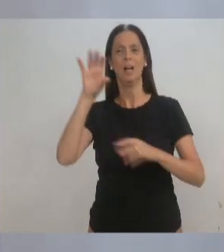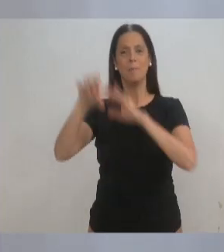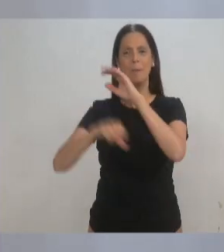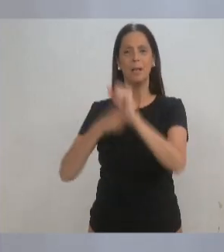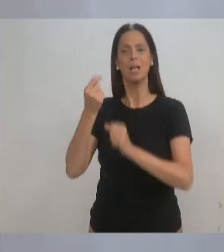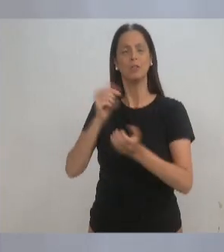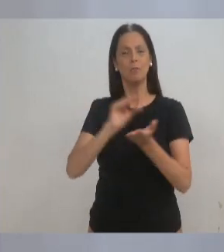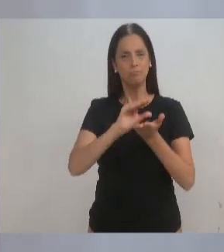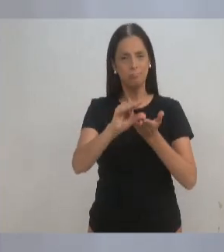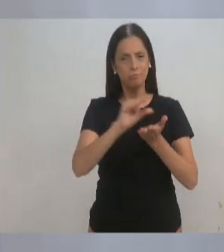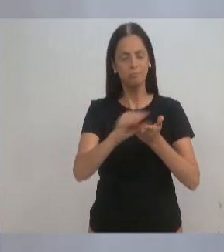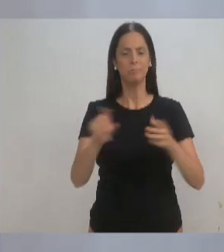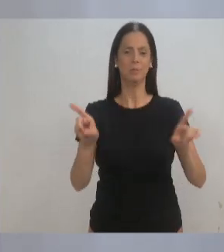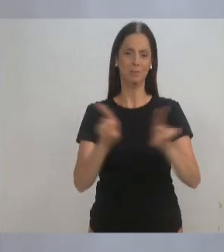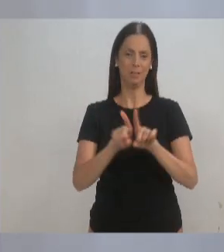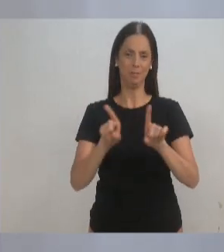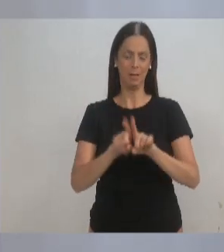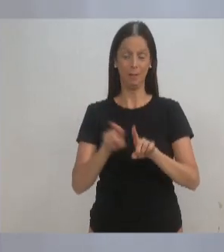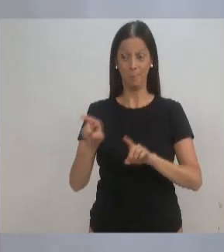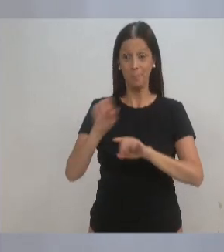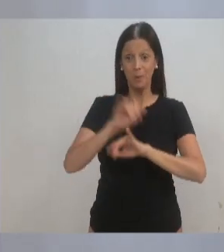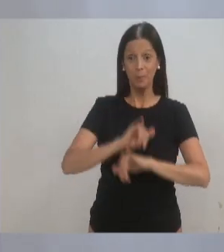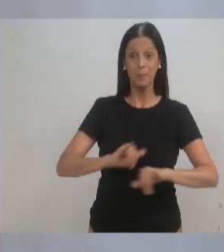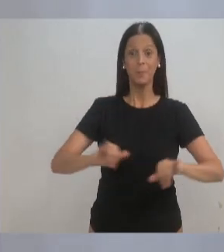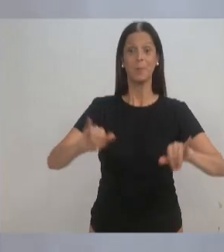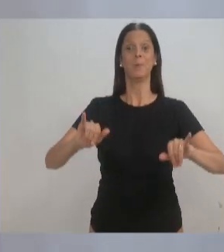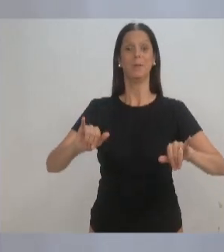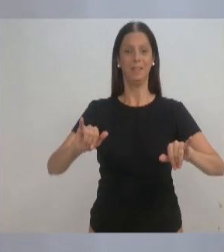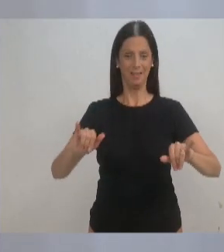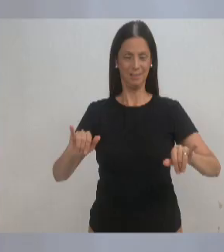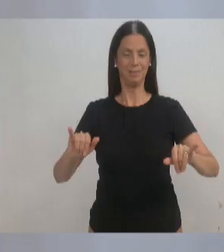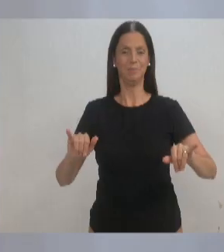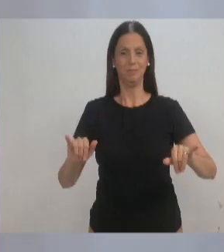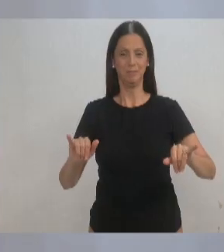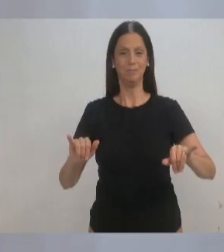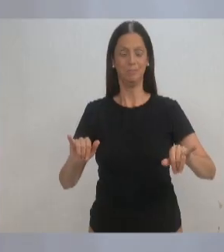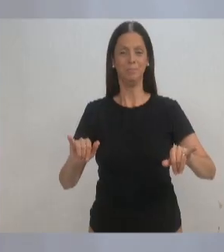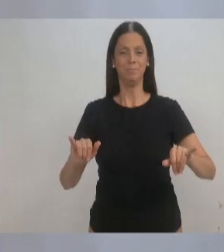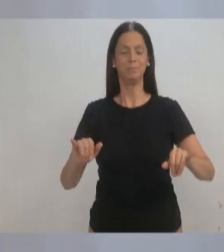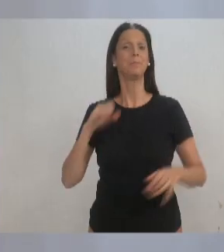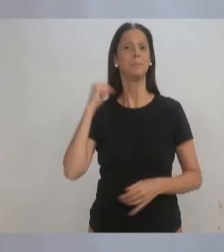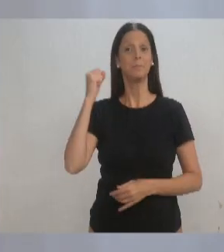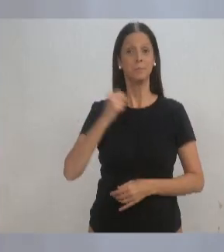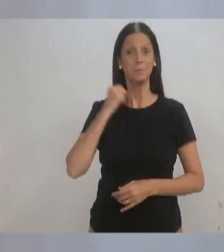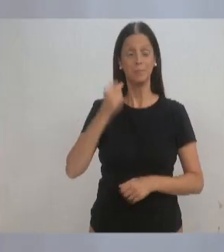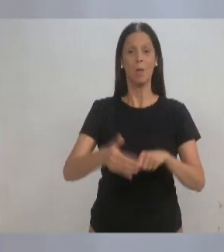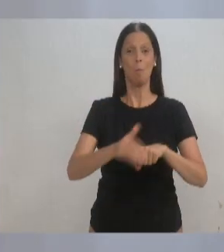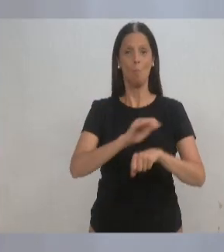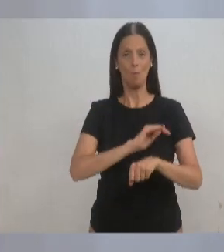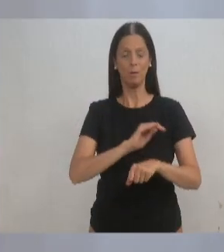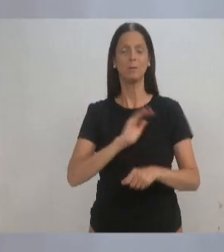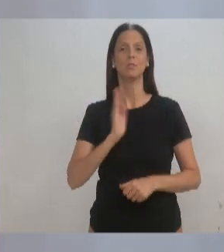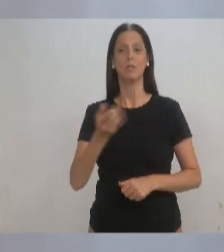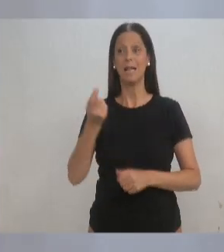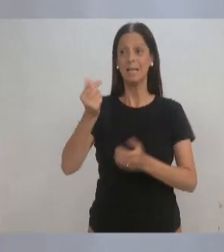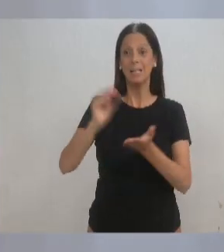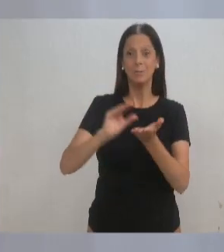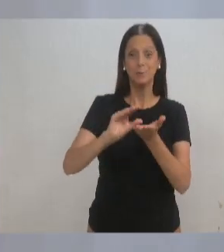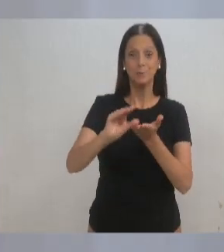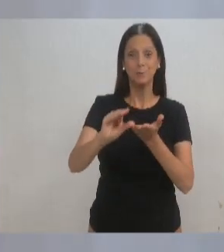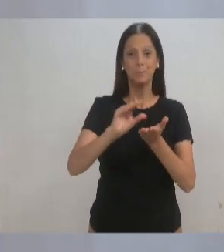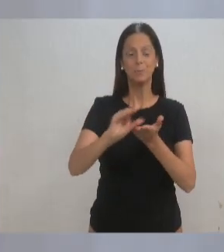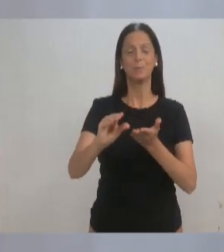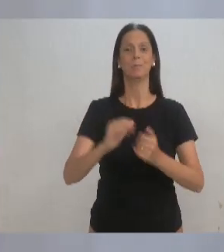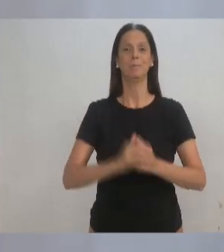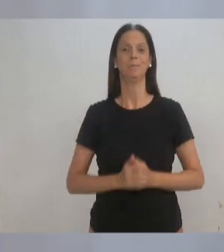recurso. E ela trouxe uma notícia que eu já tinha preparado, que os senadores pediam a mim, liberou um recurso para ela